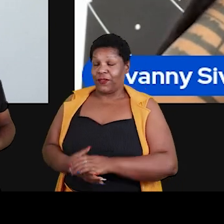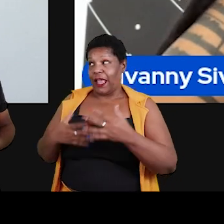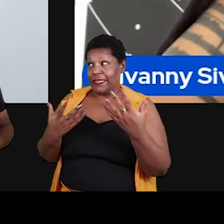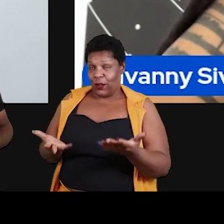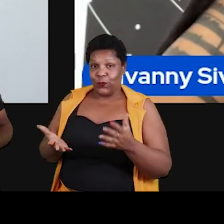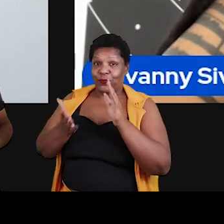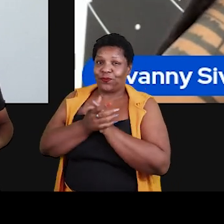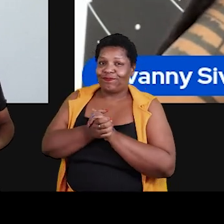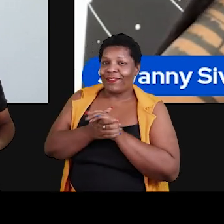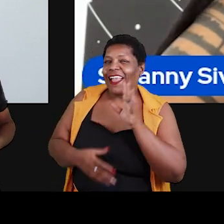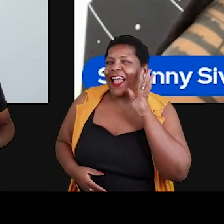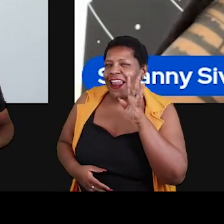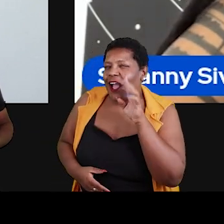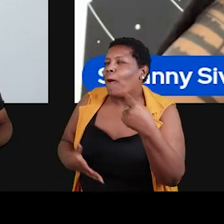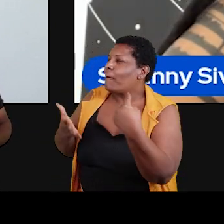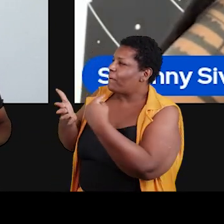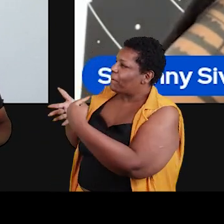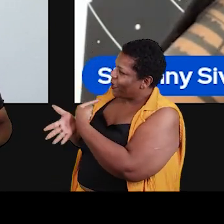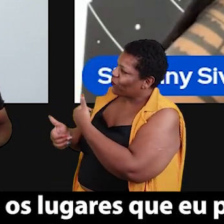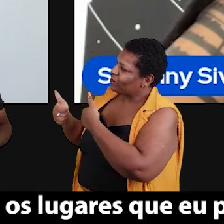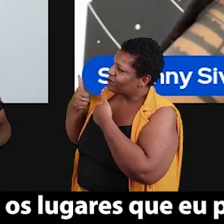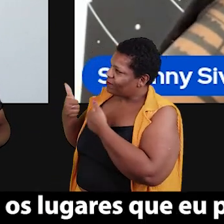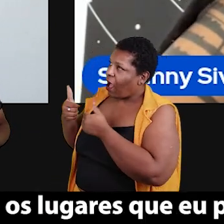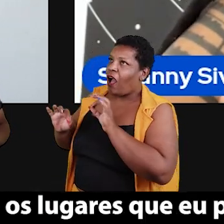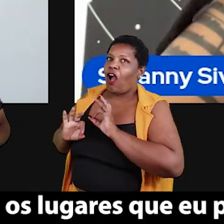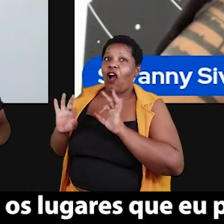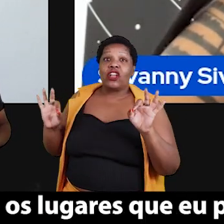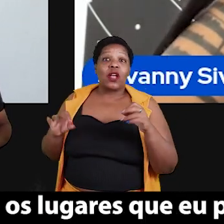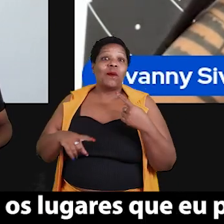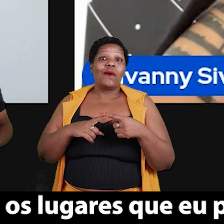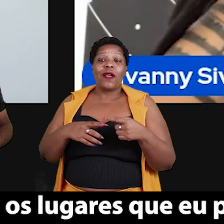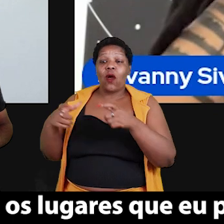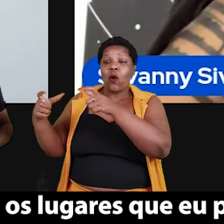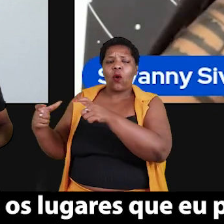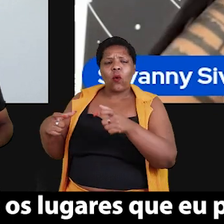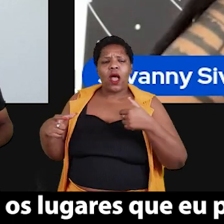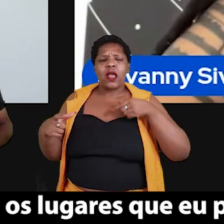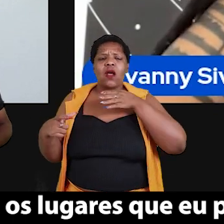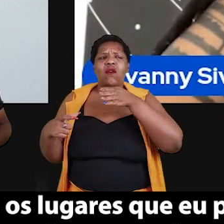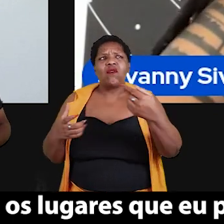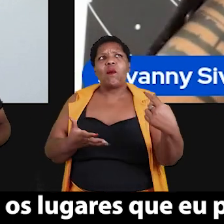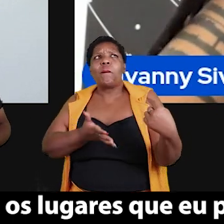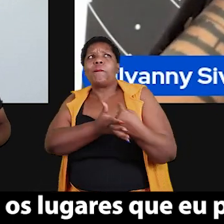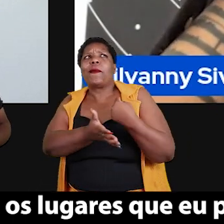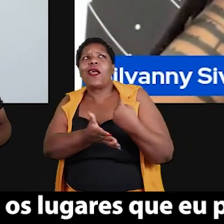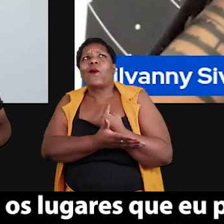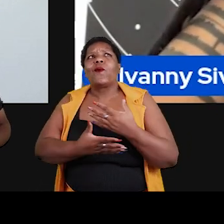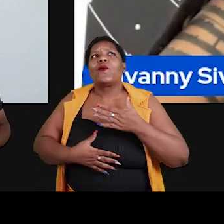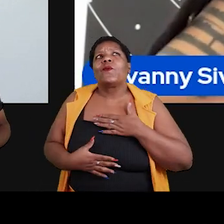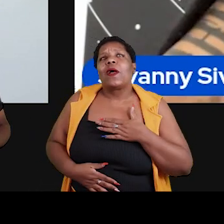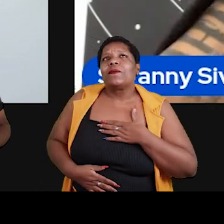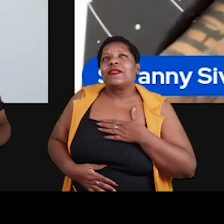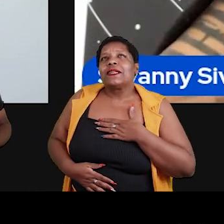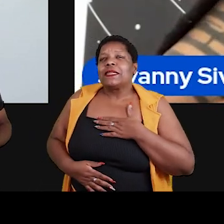Lucas, é muito legal essa pergunta que você fez, porque todos os lugares que eu passo me perguntam isso, né? E eu acho